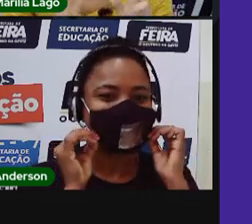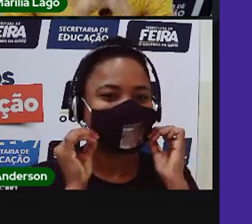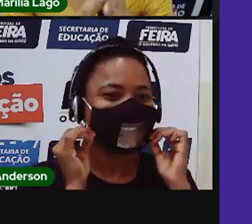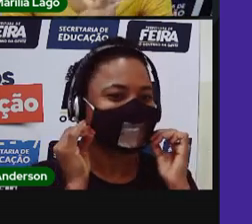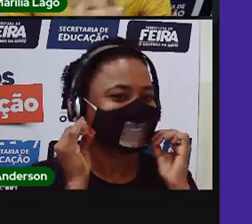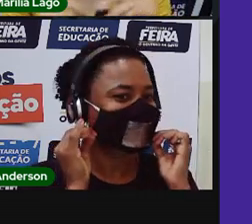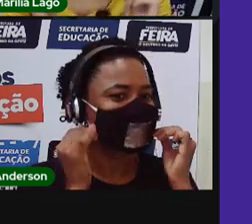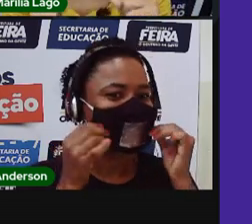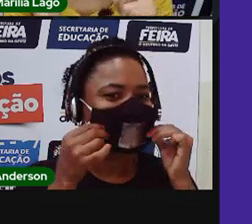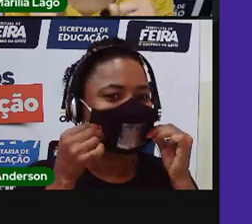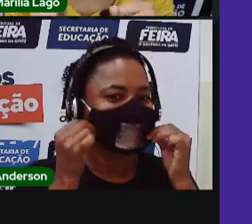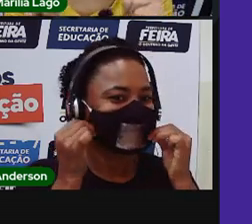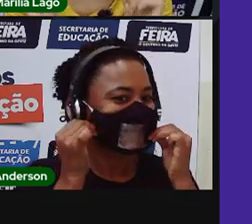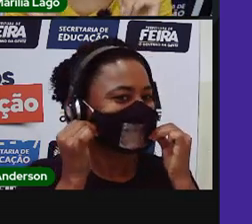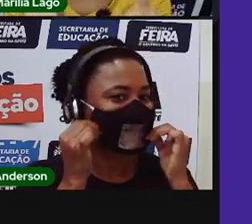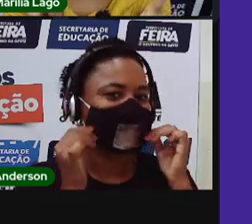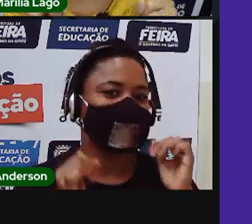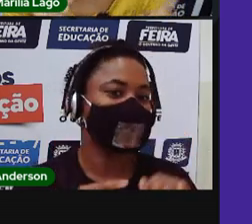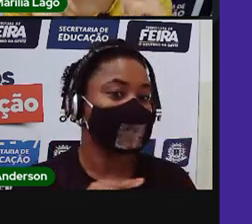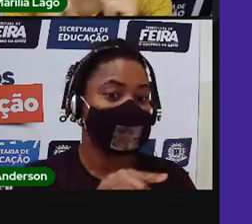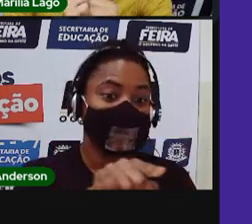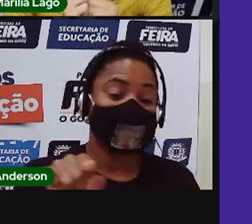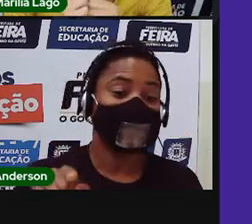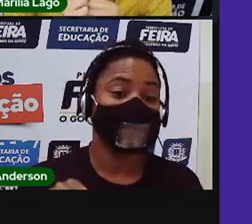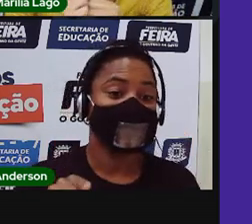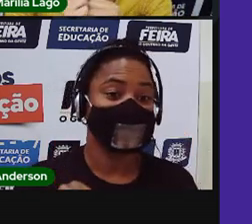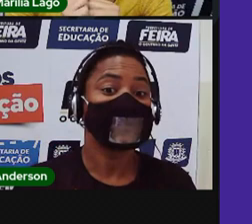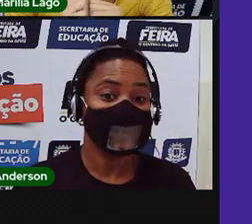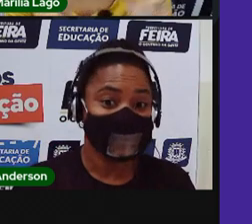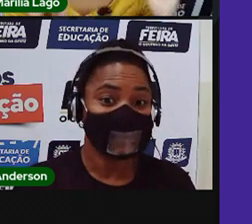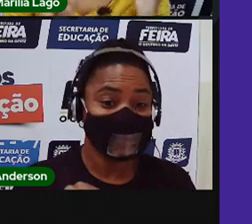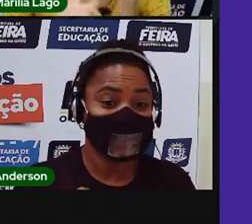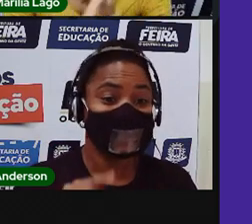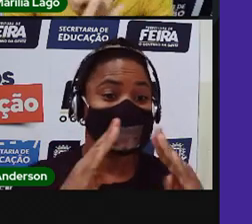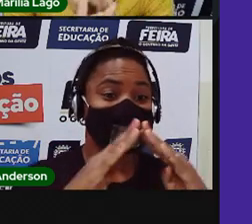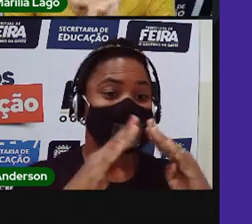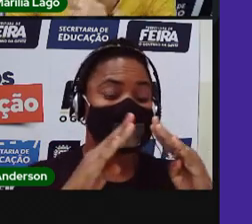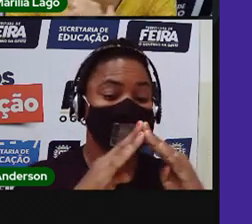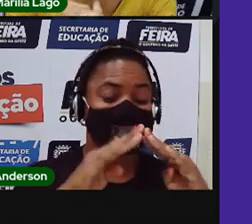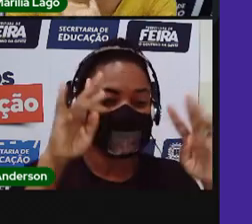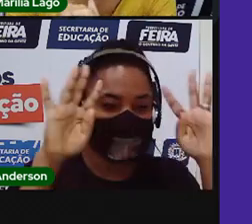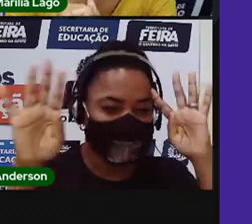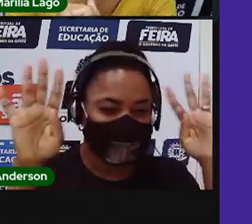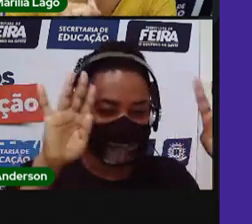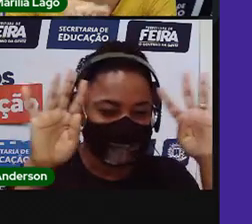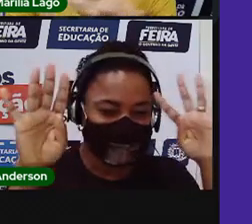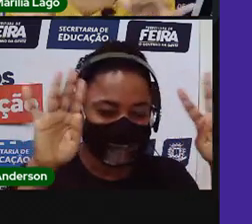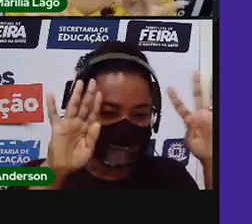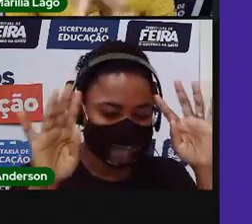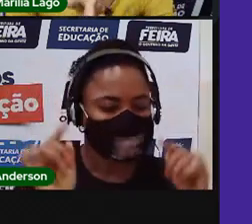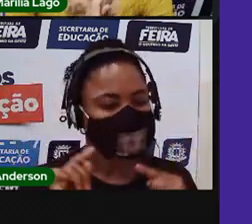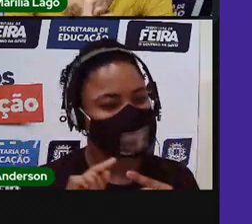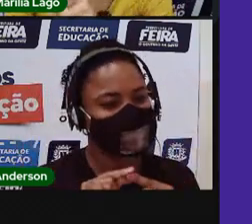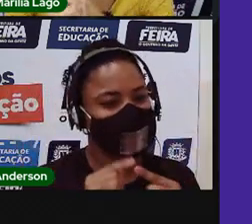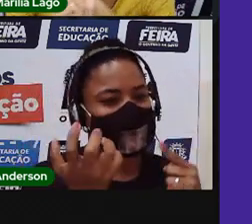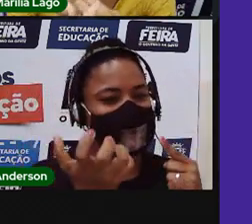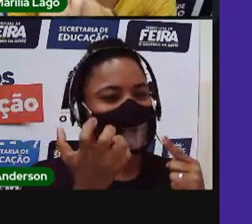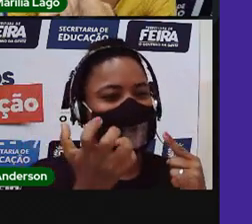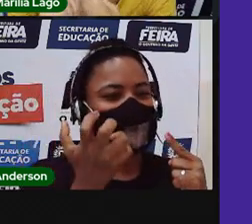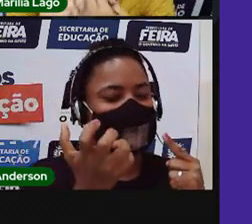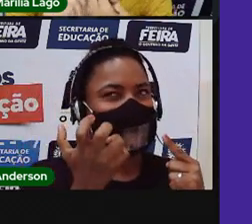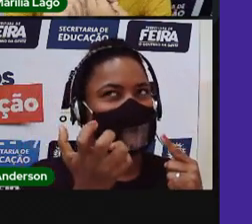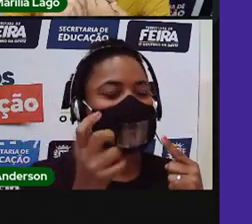três perguntas para você se fazer aí do outro lado de casa. O que eu quero? Como